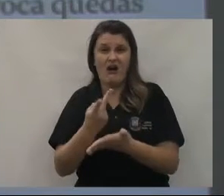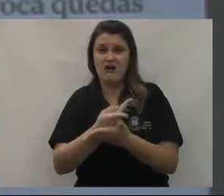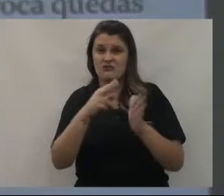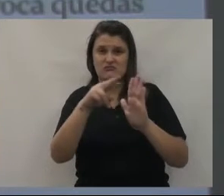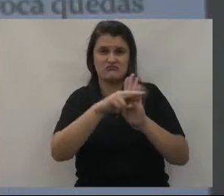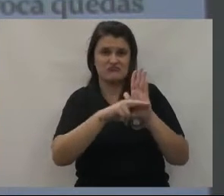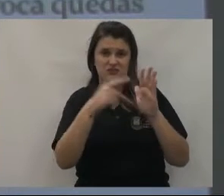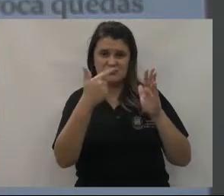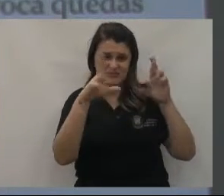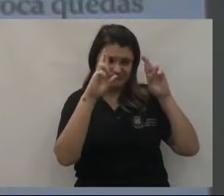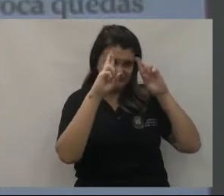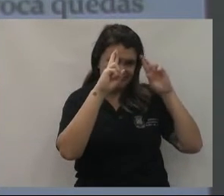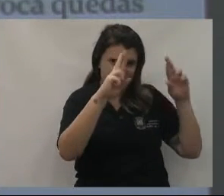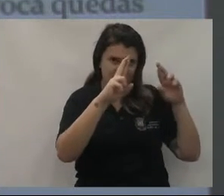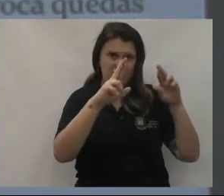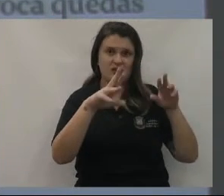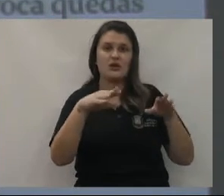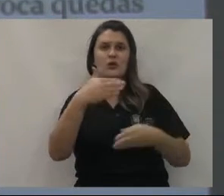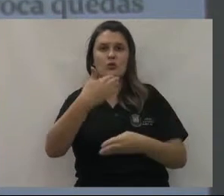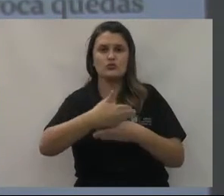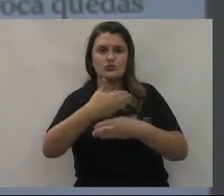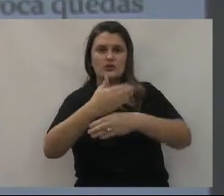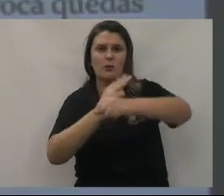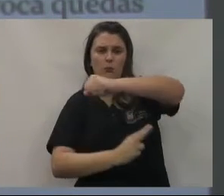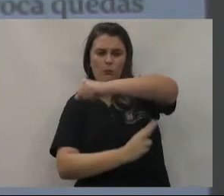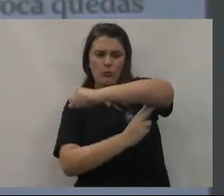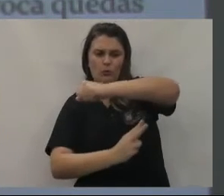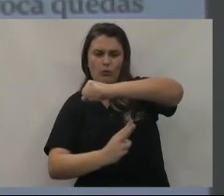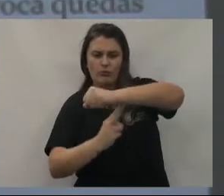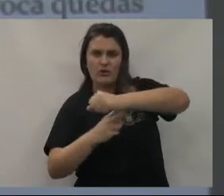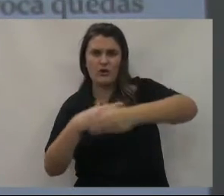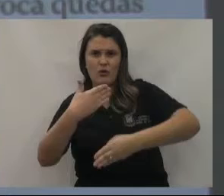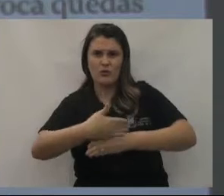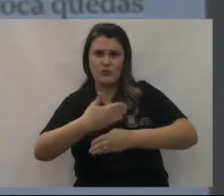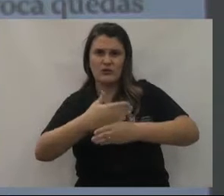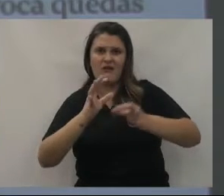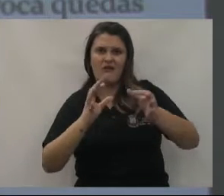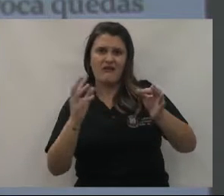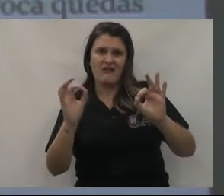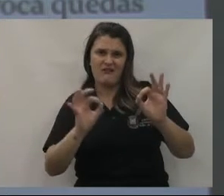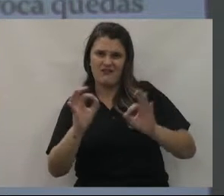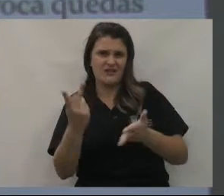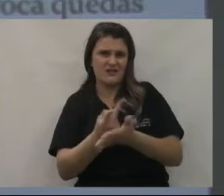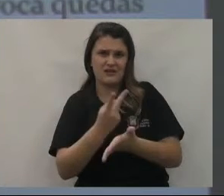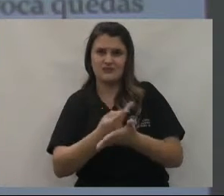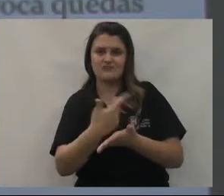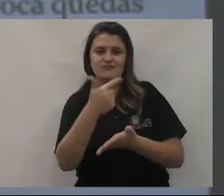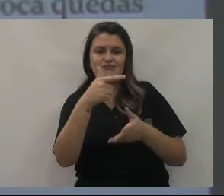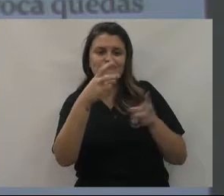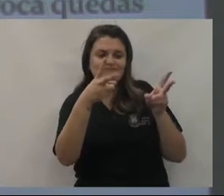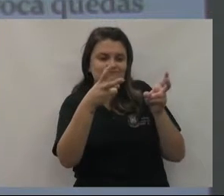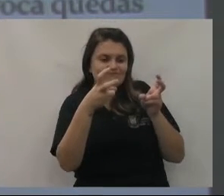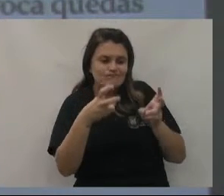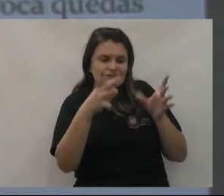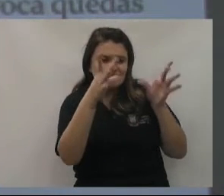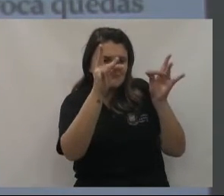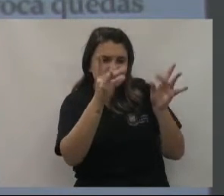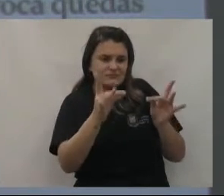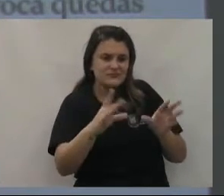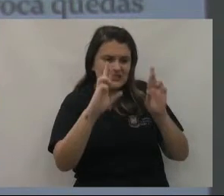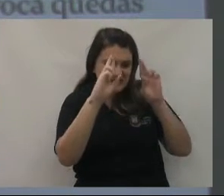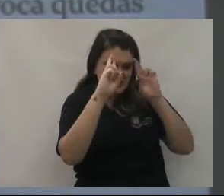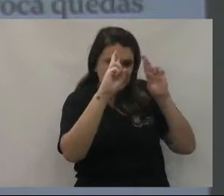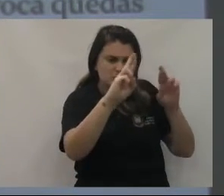construção das pontes e aterros. As pontes são construídas de uma forma que não é observado, digamos